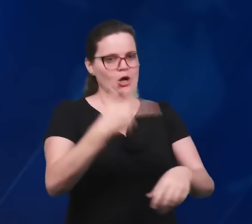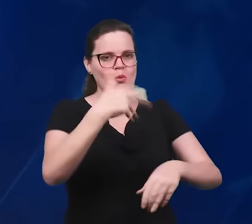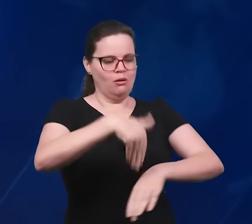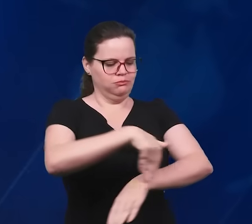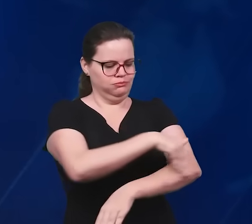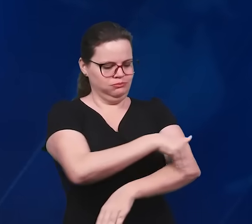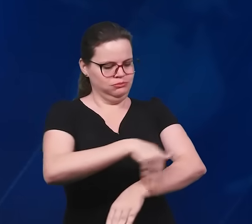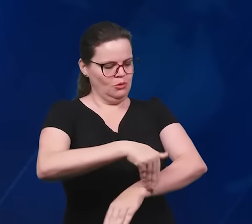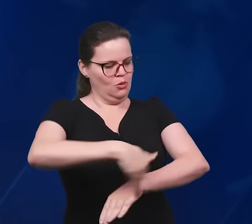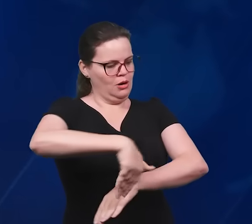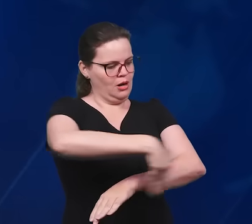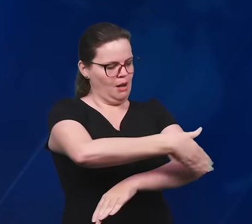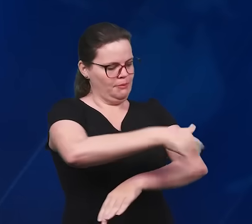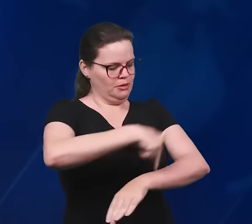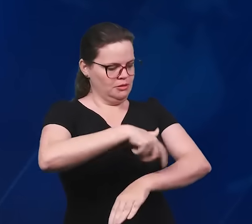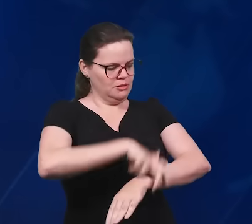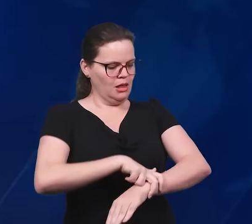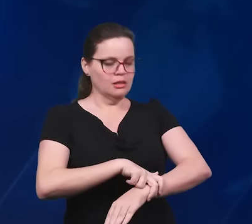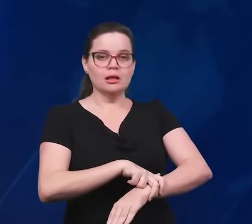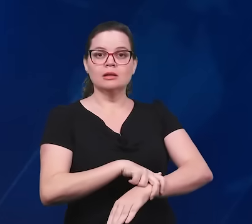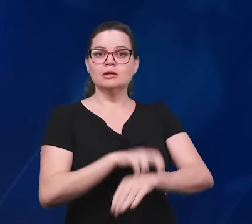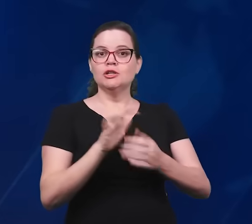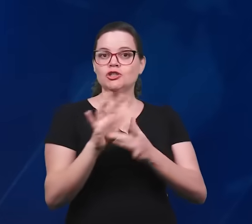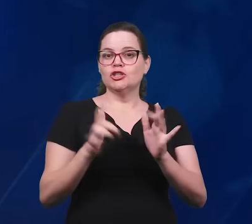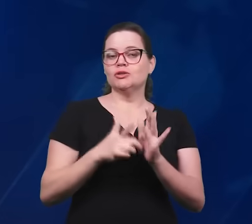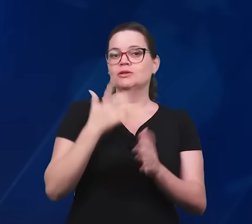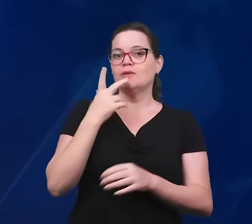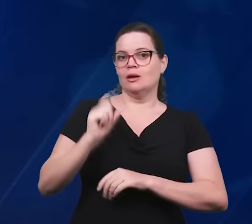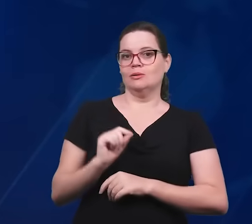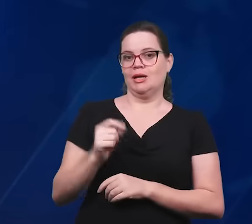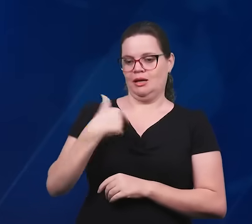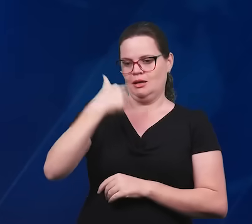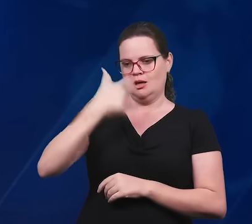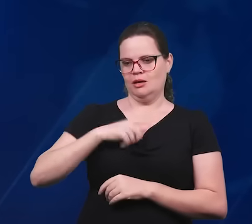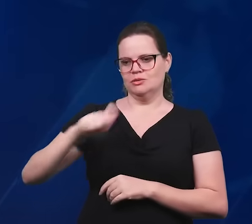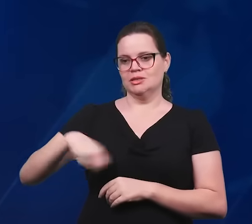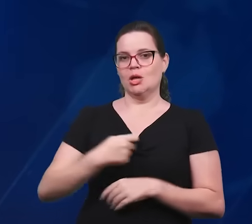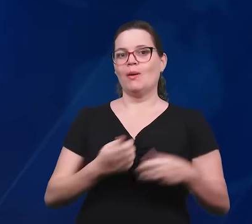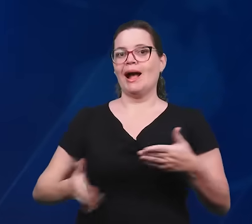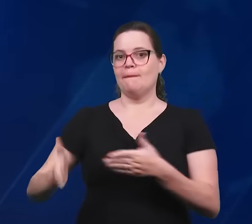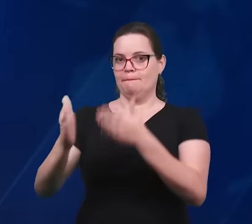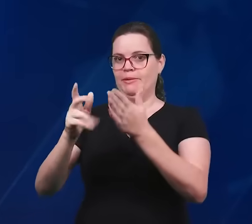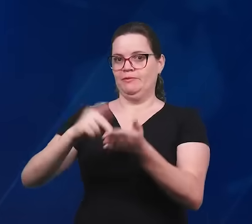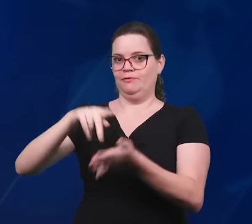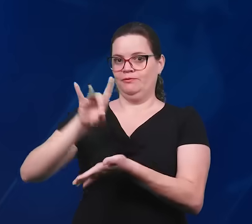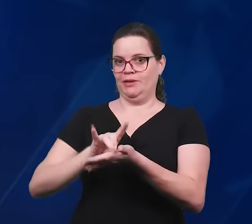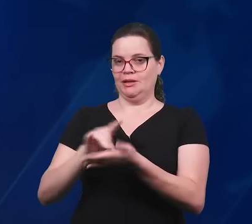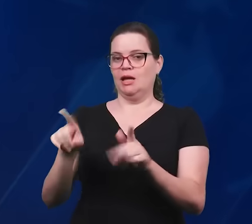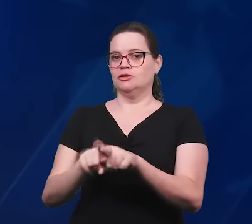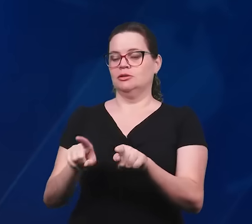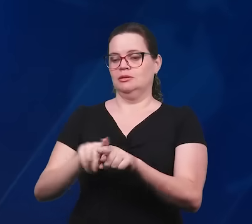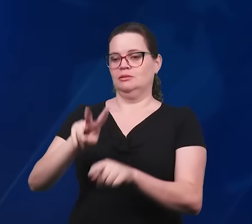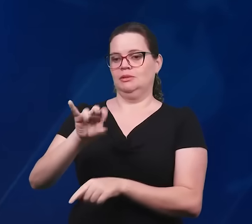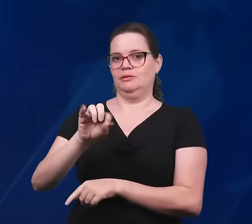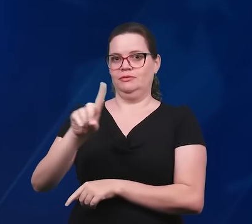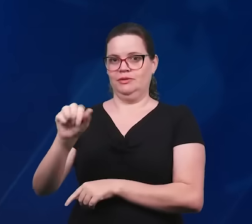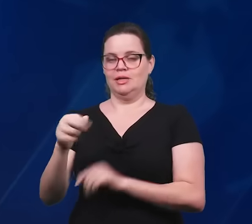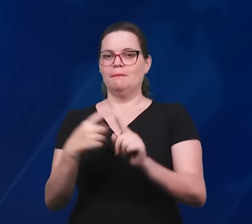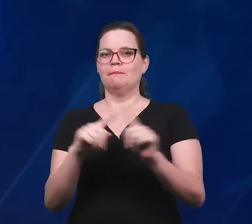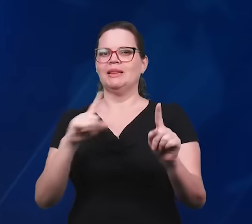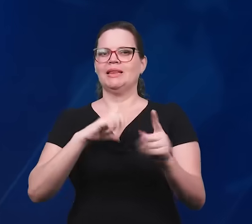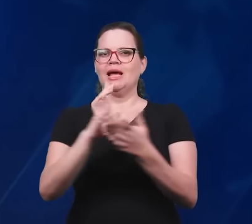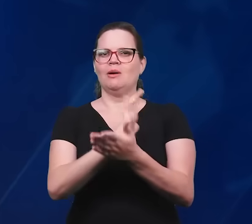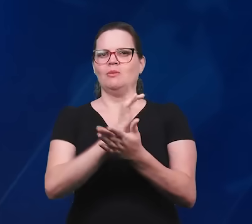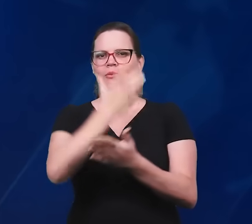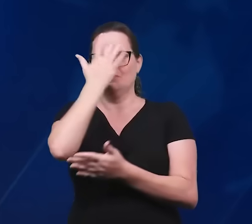caminho, a verdade e a vida. E há muitas pessoas no aspecto espiritual que estão nessa